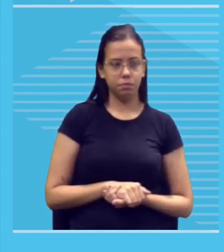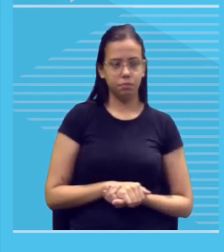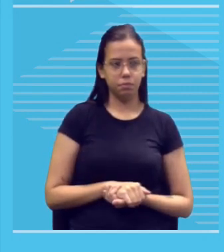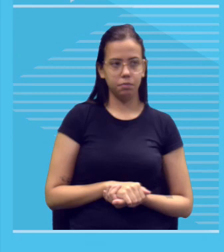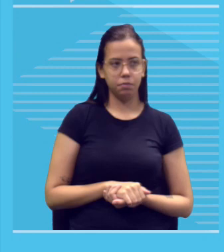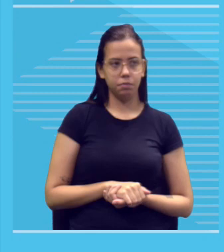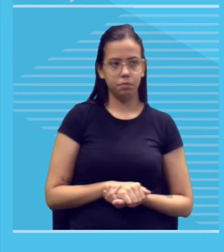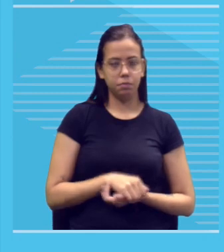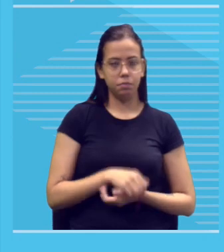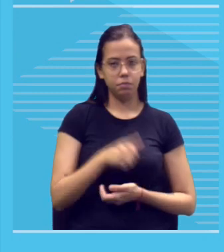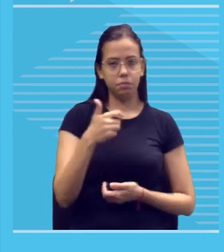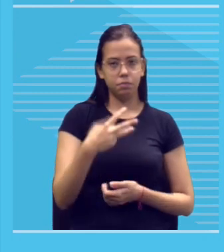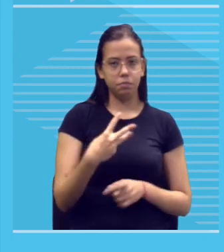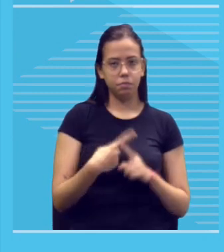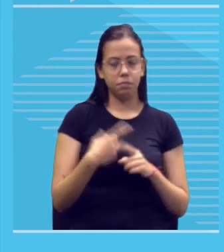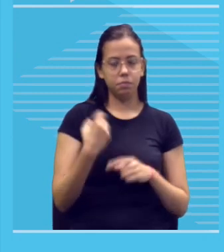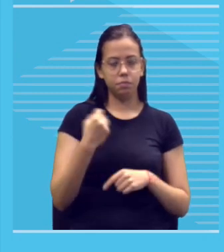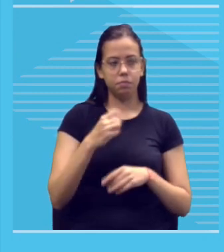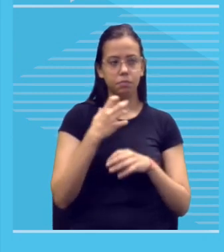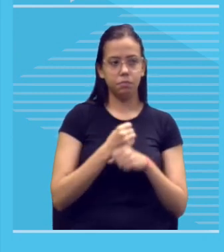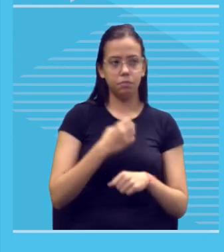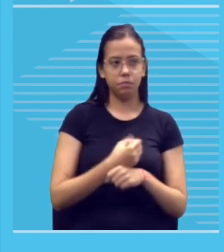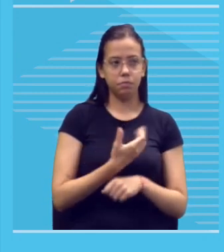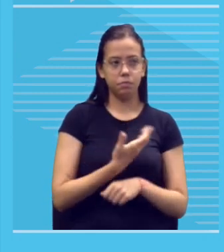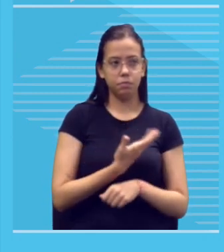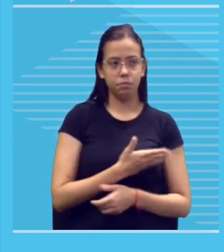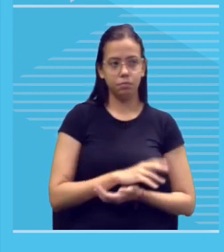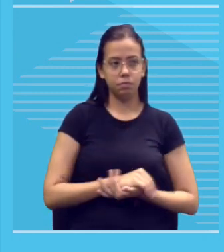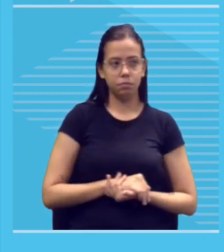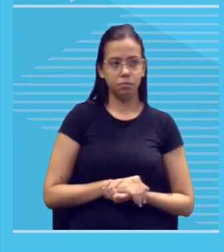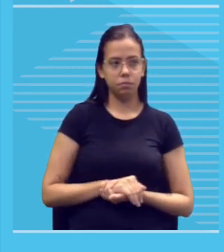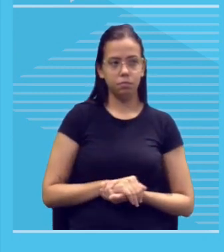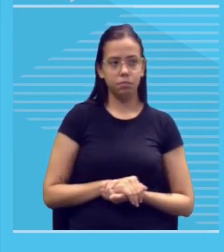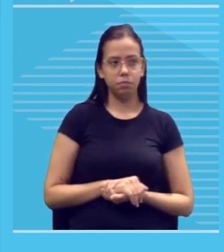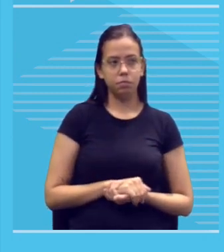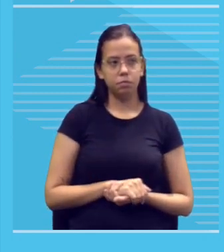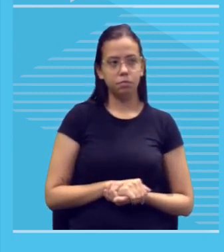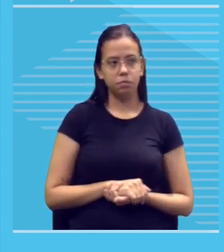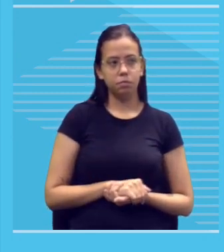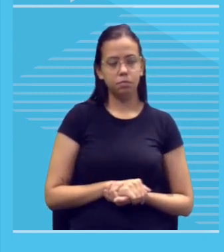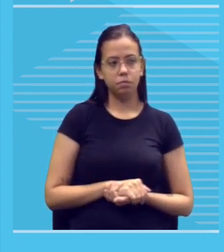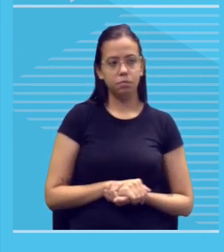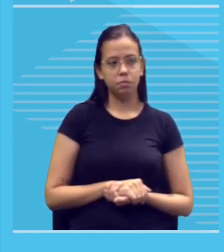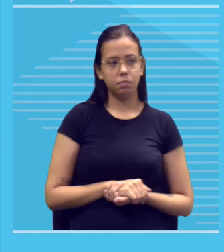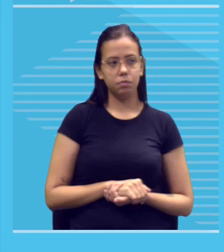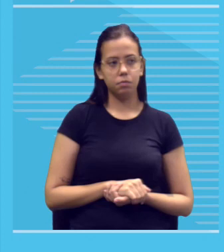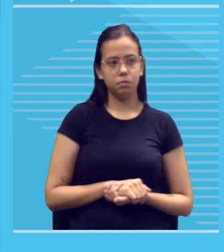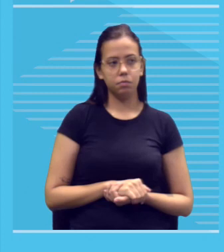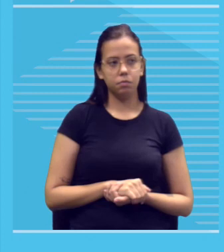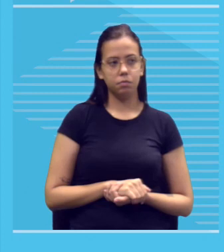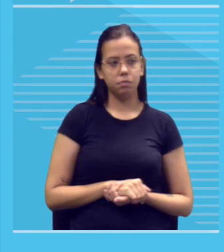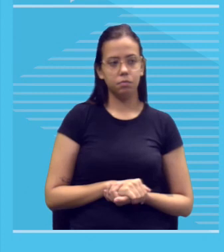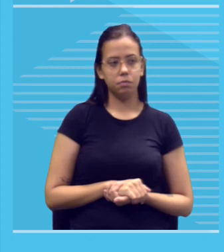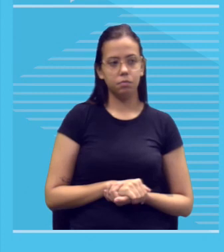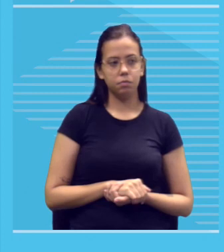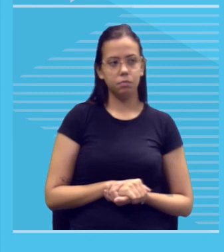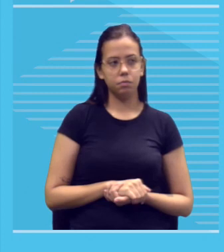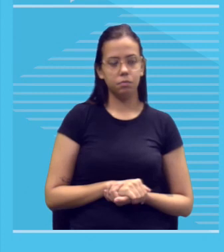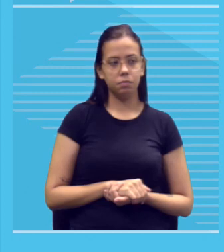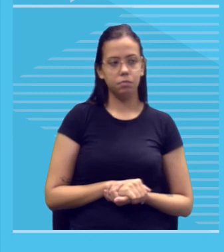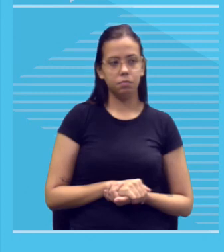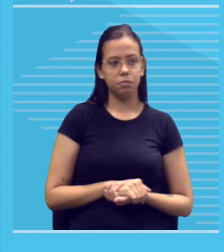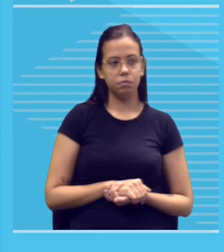13 vezes 8 já 3 vezes 8 24 vai dois uma vez 8 8 com 2 10 aí